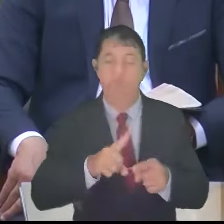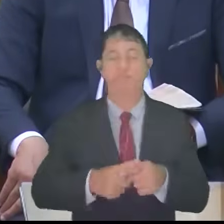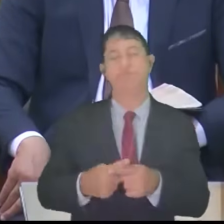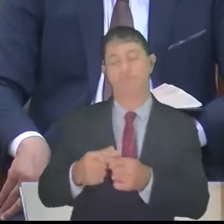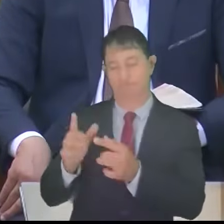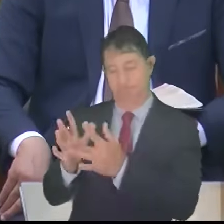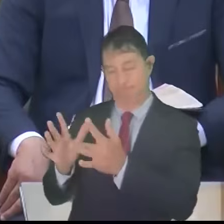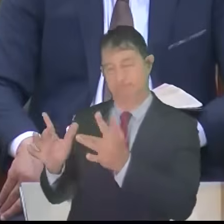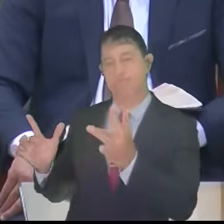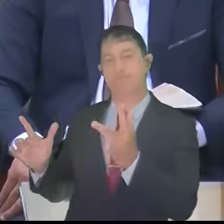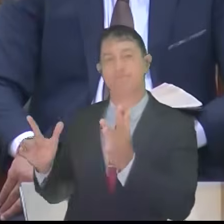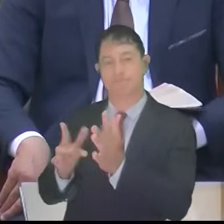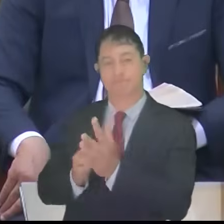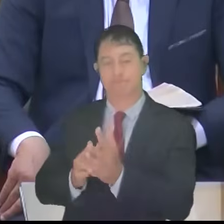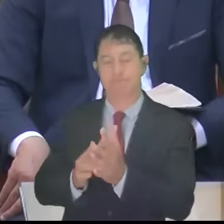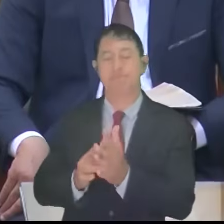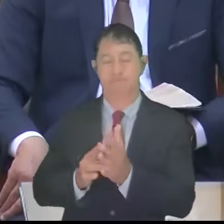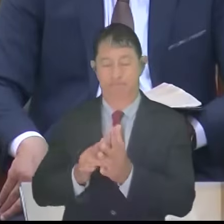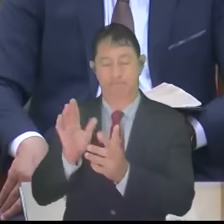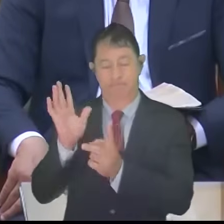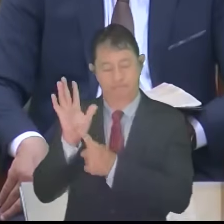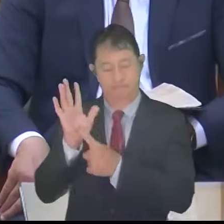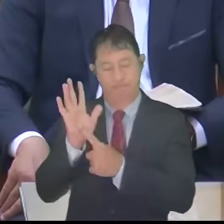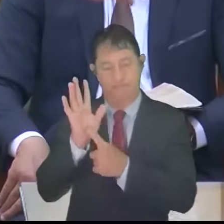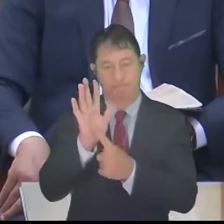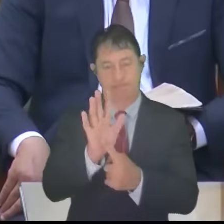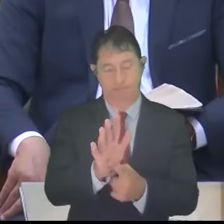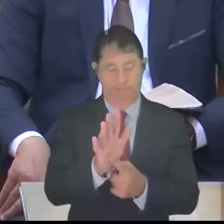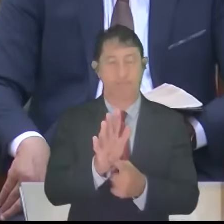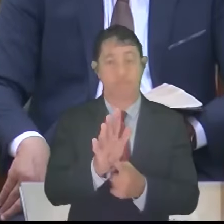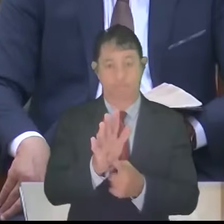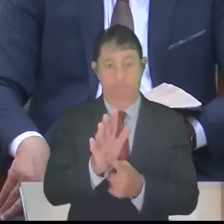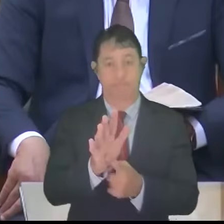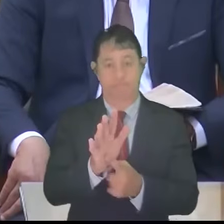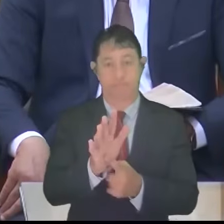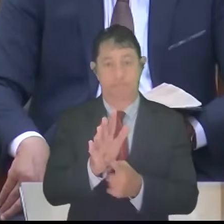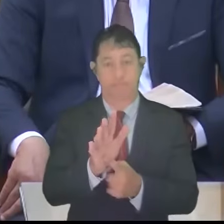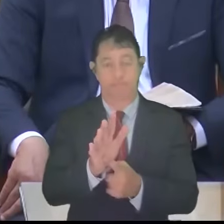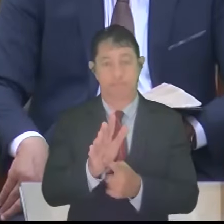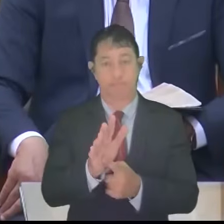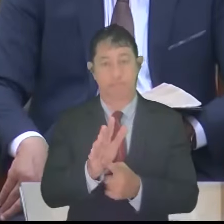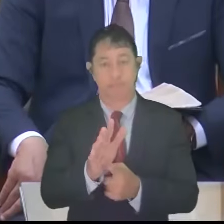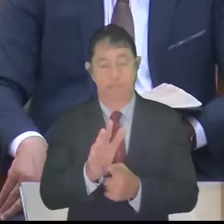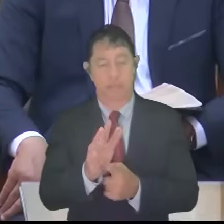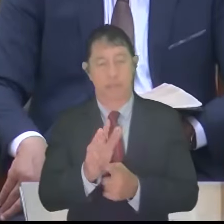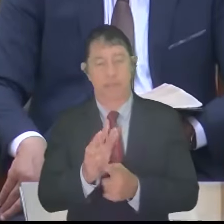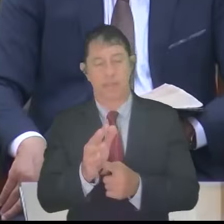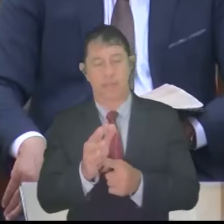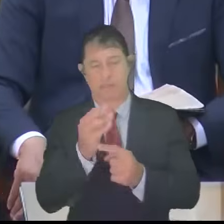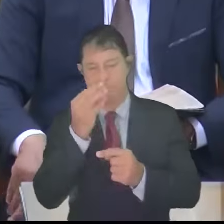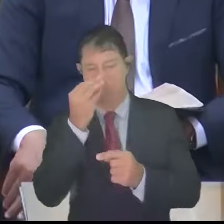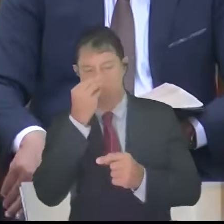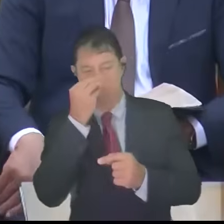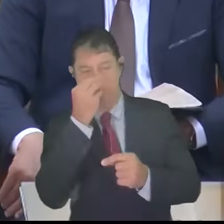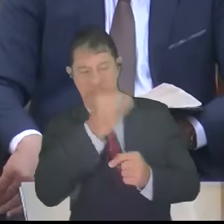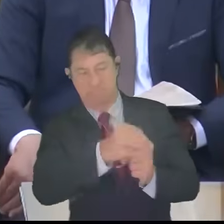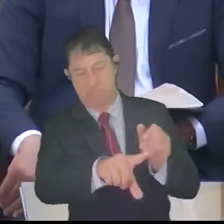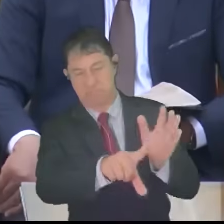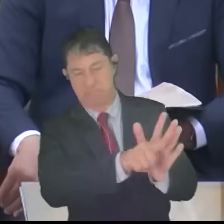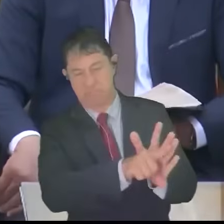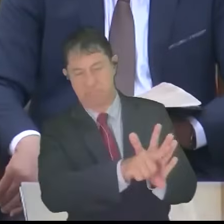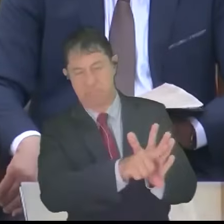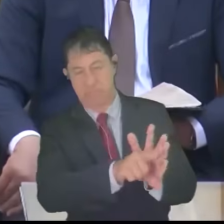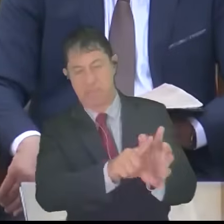os braços, Jesus, ele estende as mãos, e ele diz: deixe isto para lá e venham a